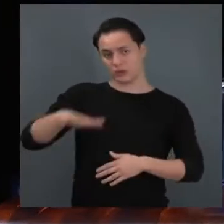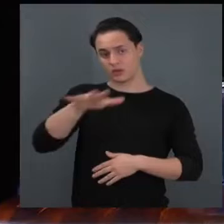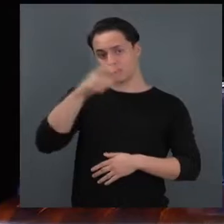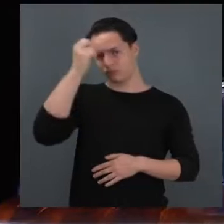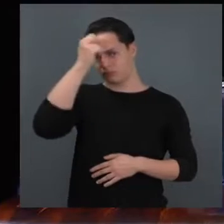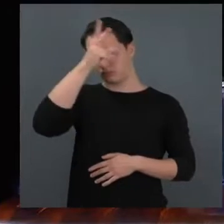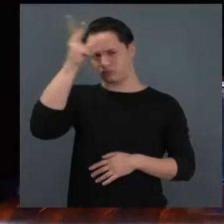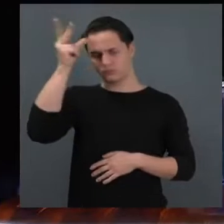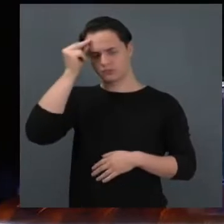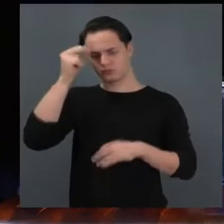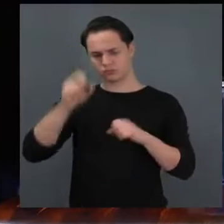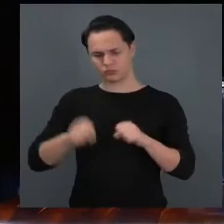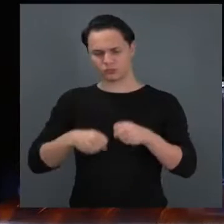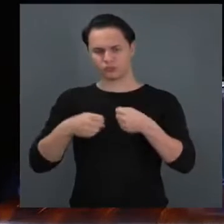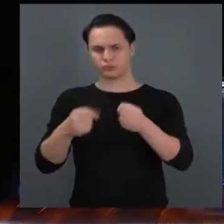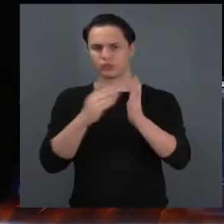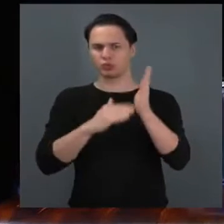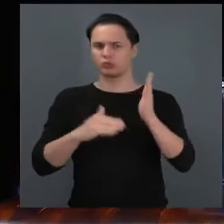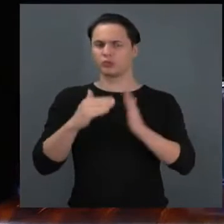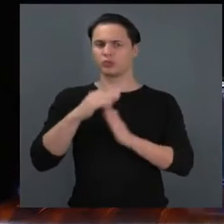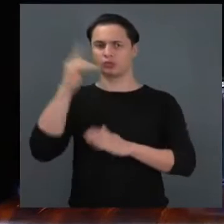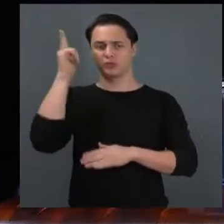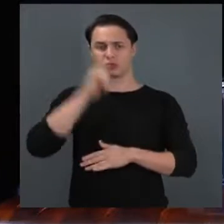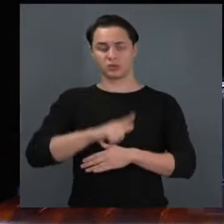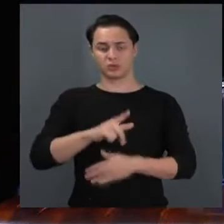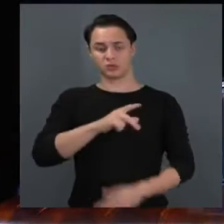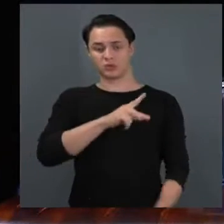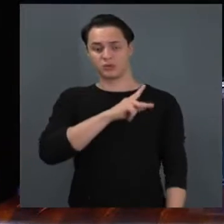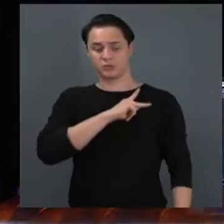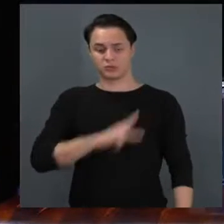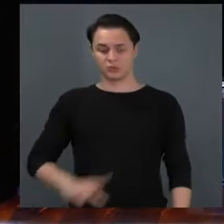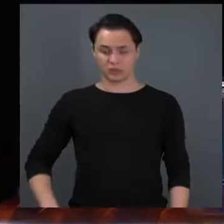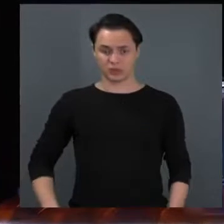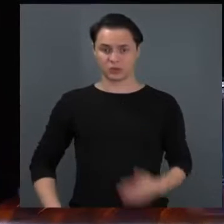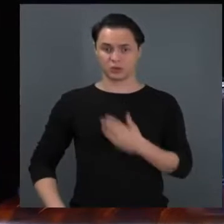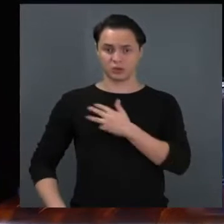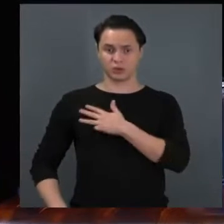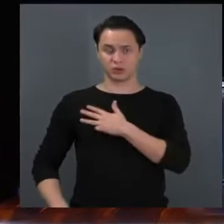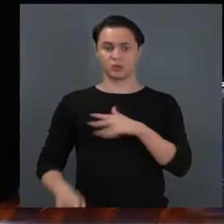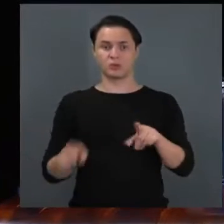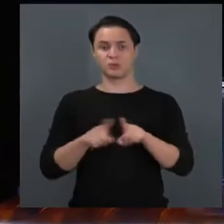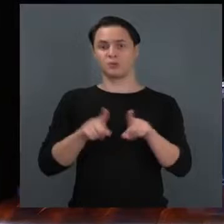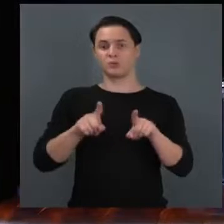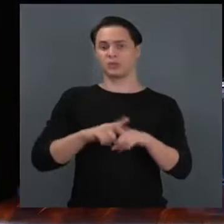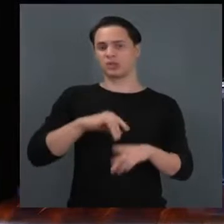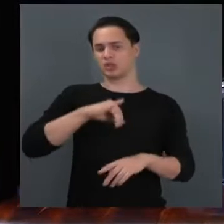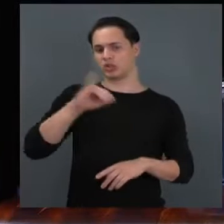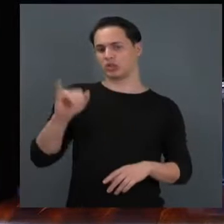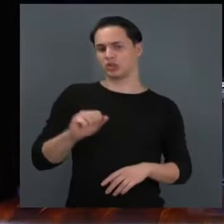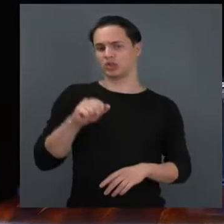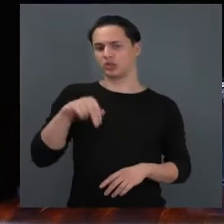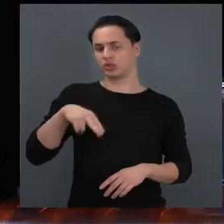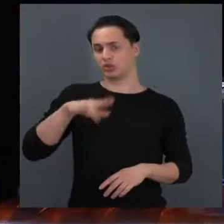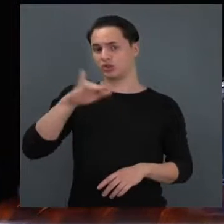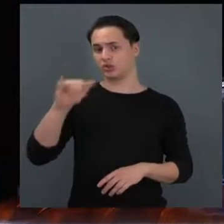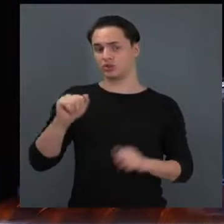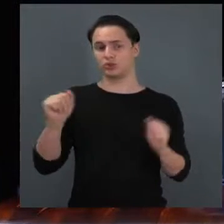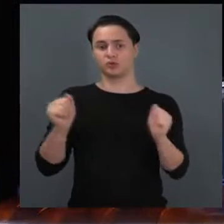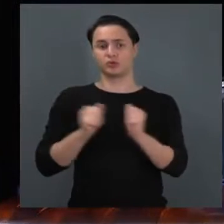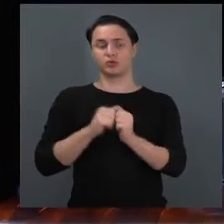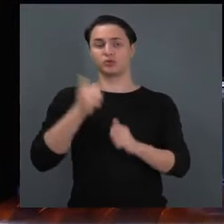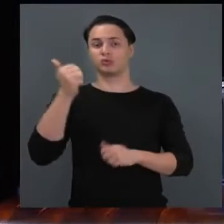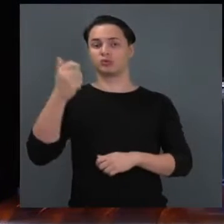podem. O presidente Lula e a primeira-dama Janja da Silva estiveram lá, junto com 13